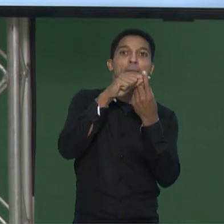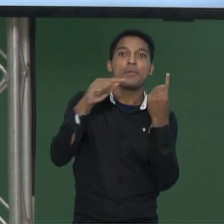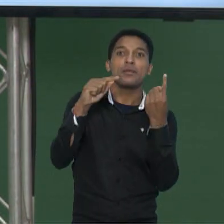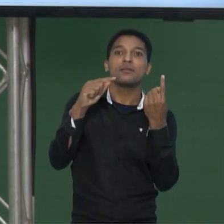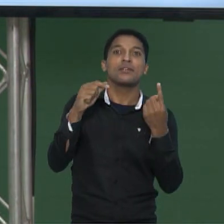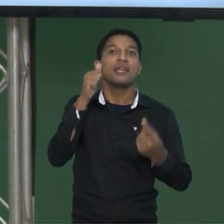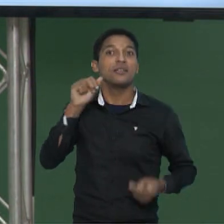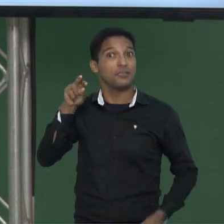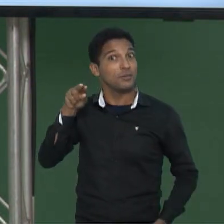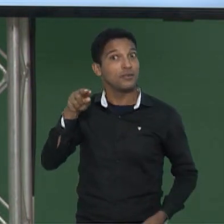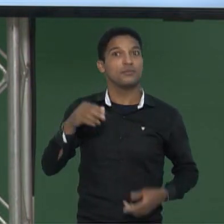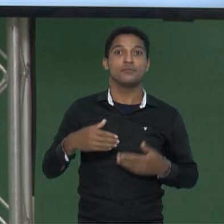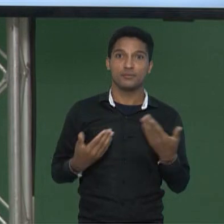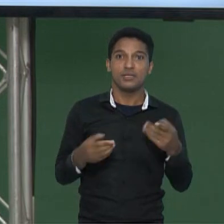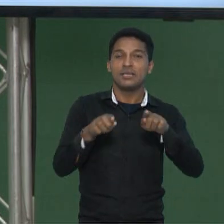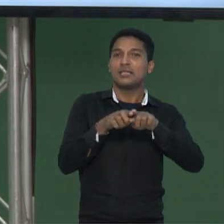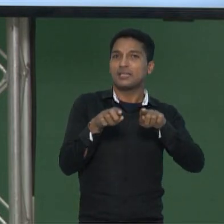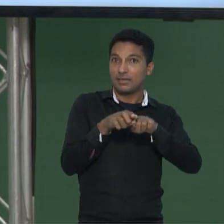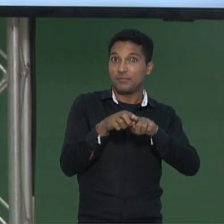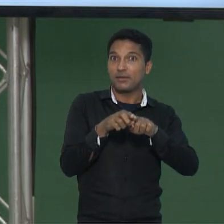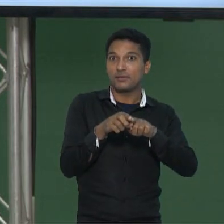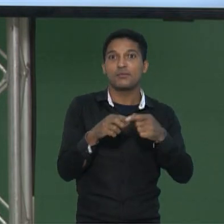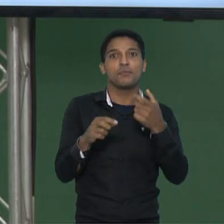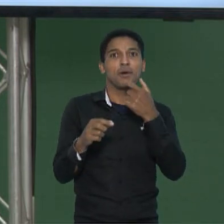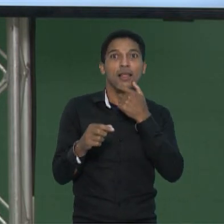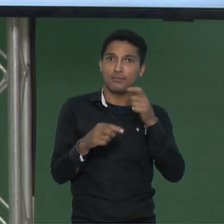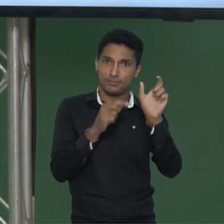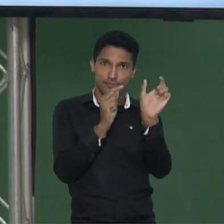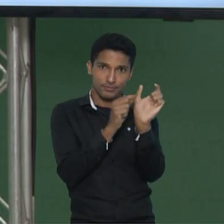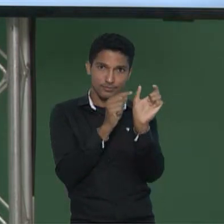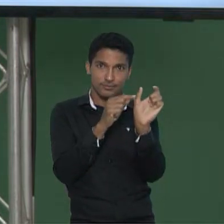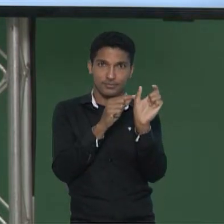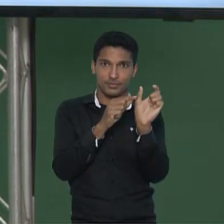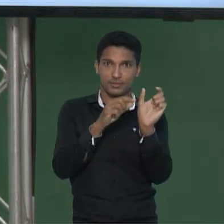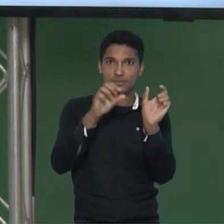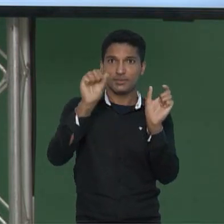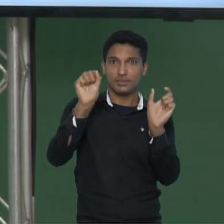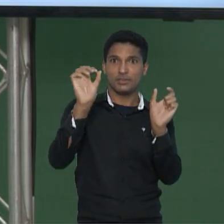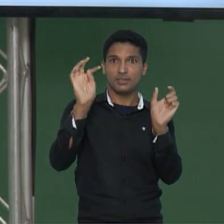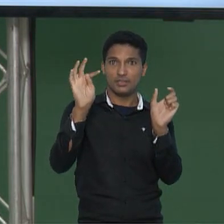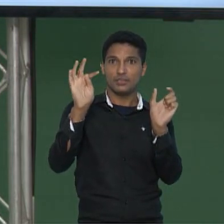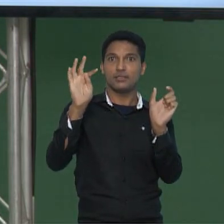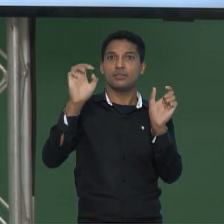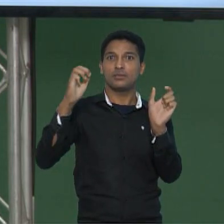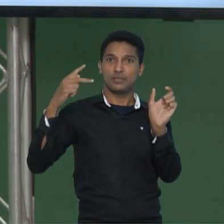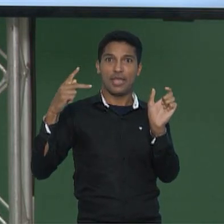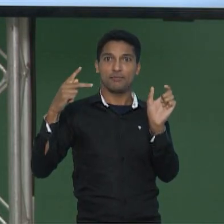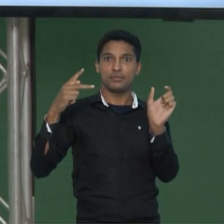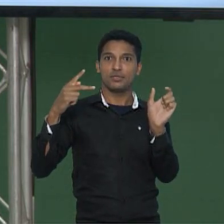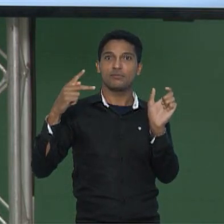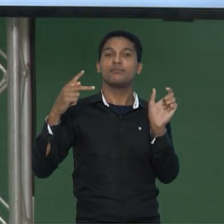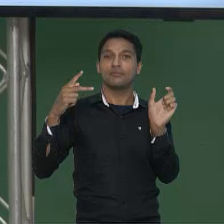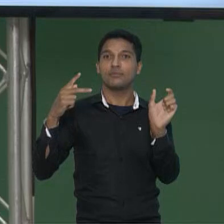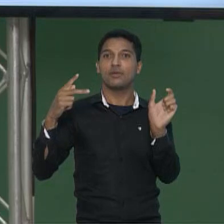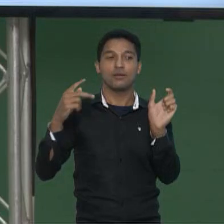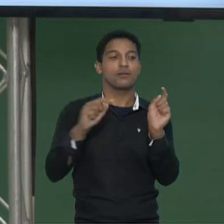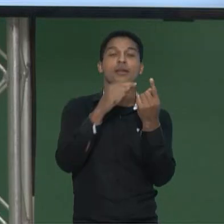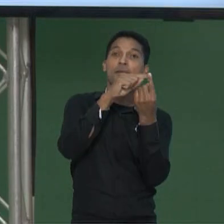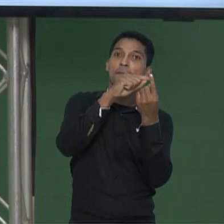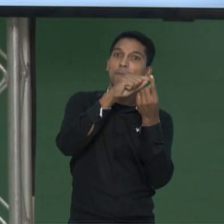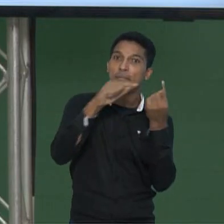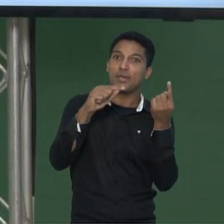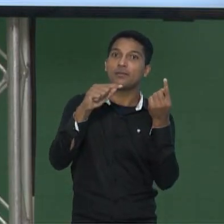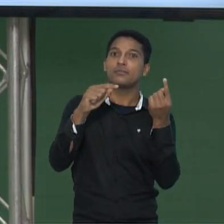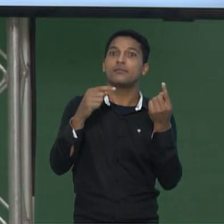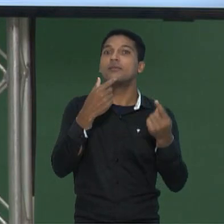mesma coisa acontece com step, a ideia é a mesma. Step-brother, step-sister, meio-irmão,